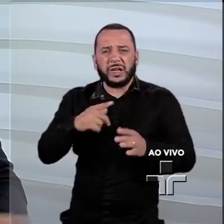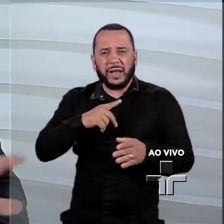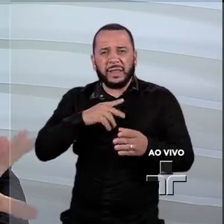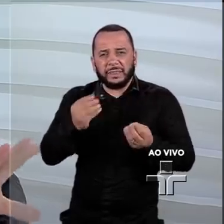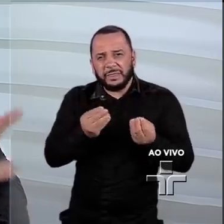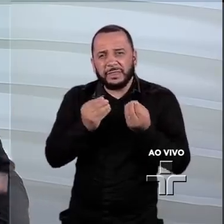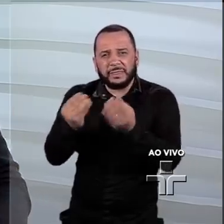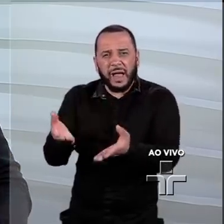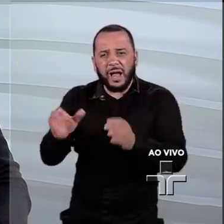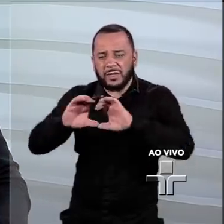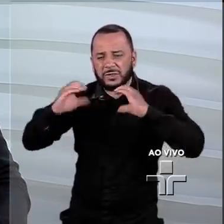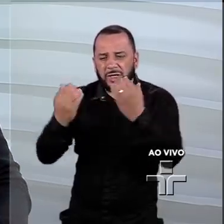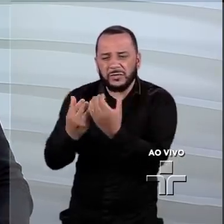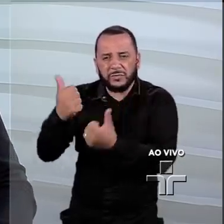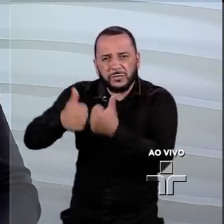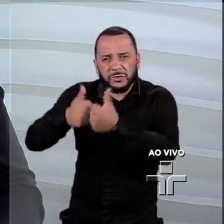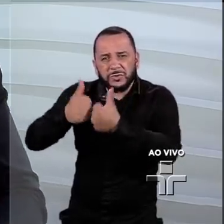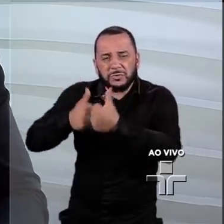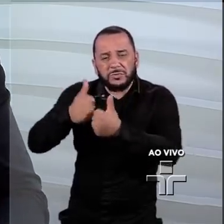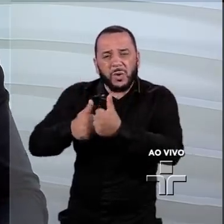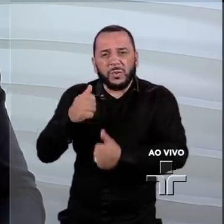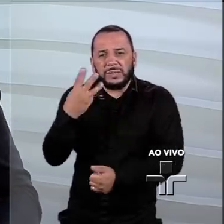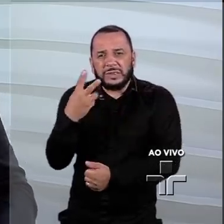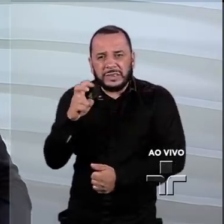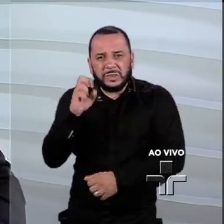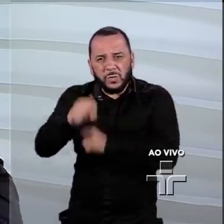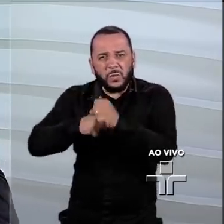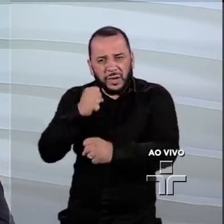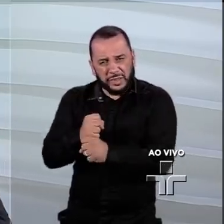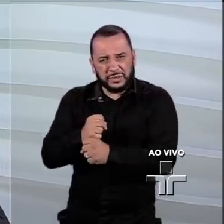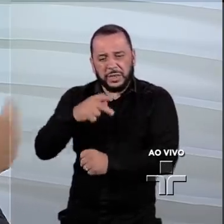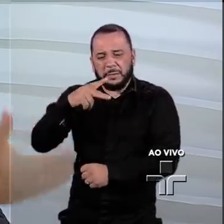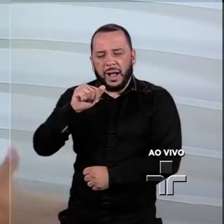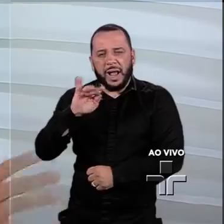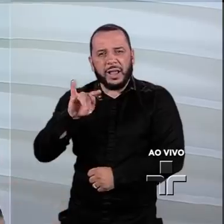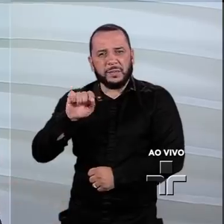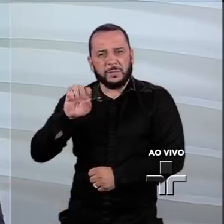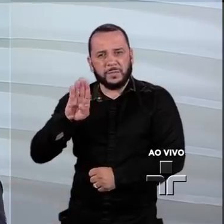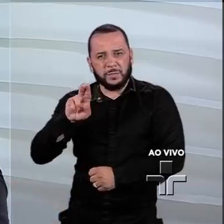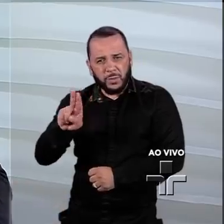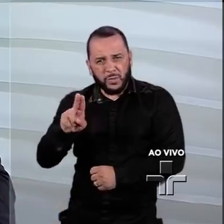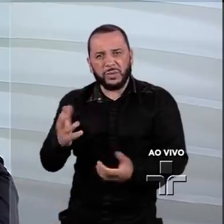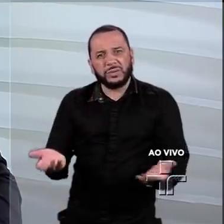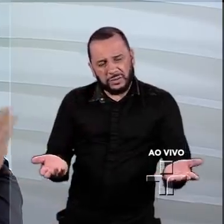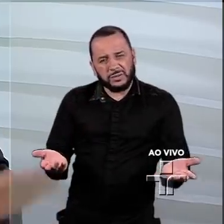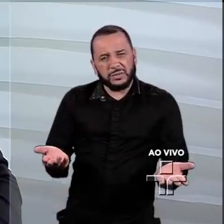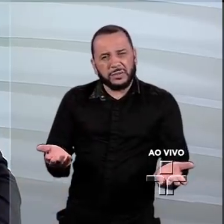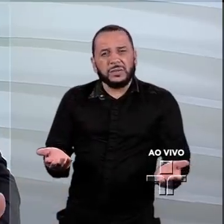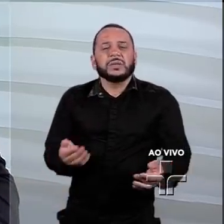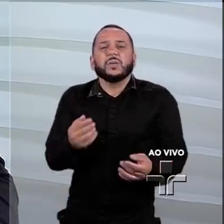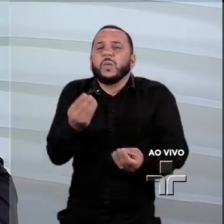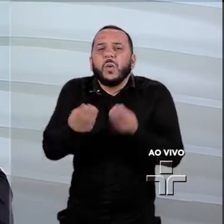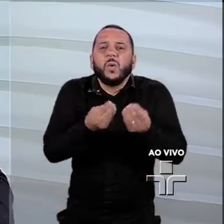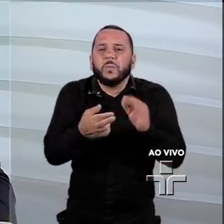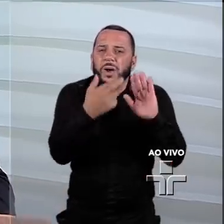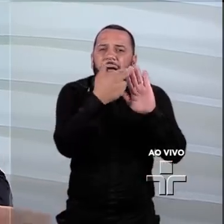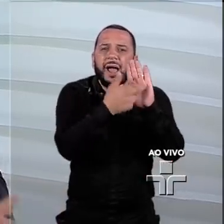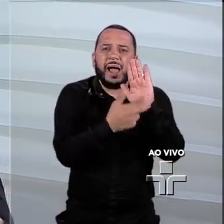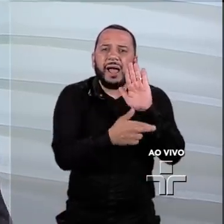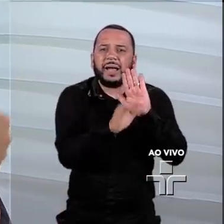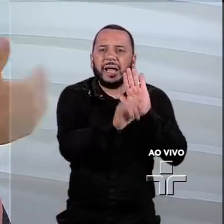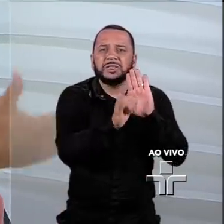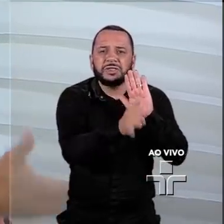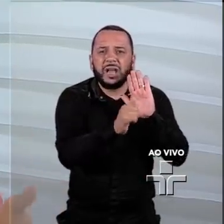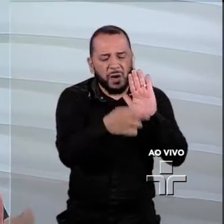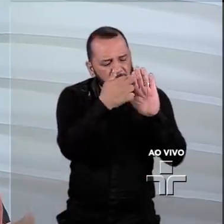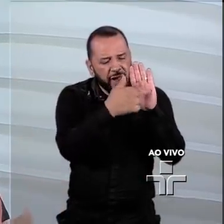anos? Quais são as regras do edital, que são regras que vão dar mais garantias que a empresa que vai